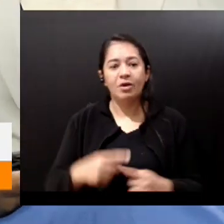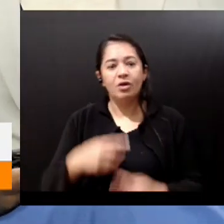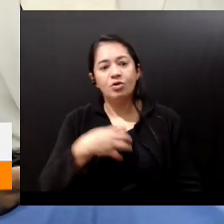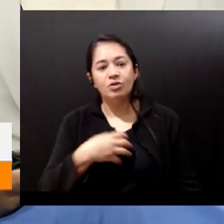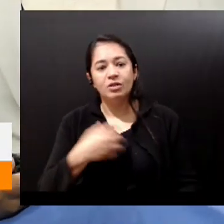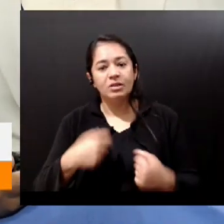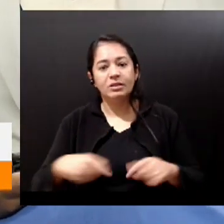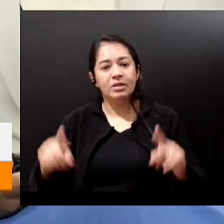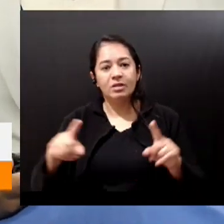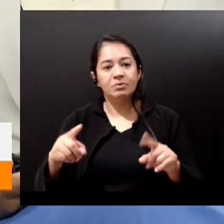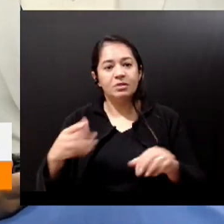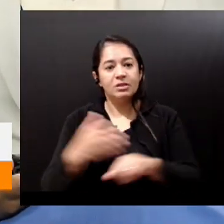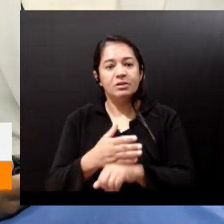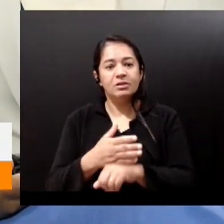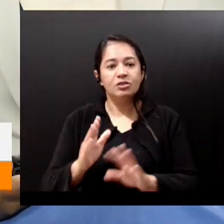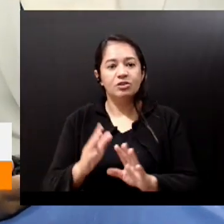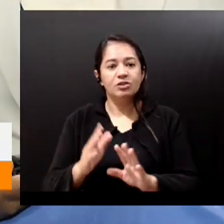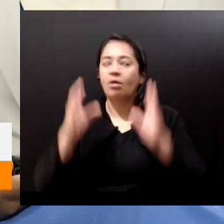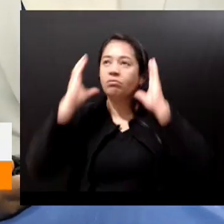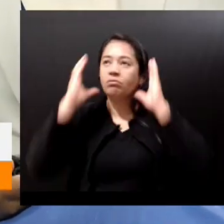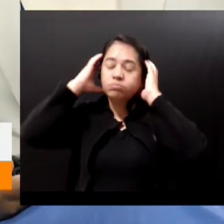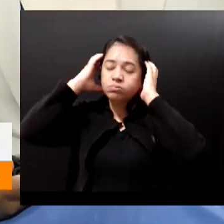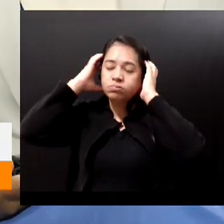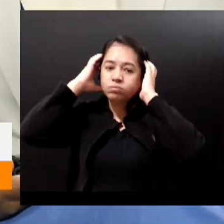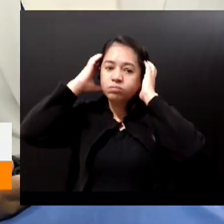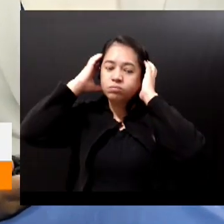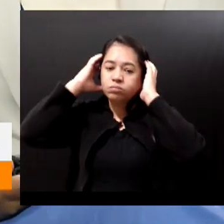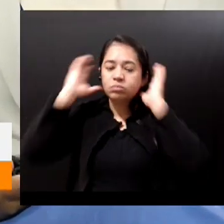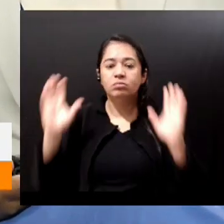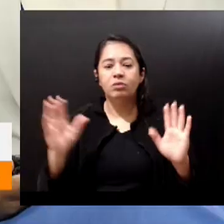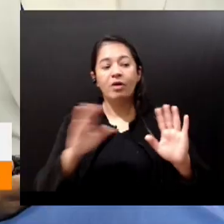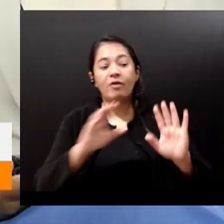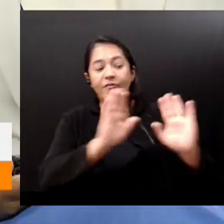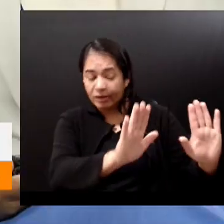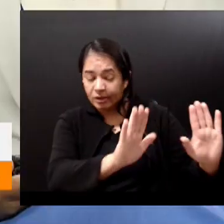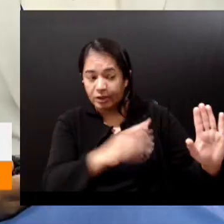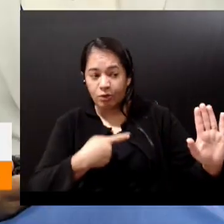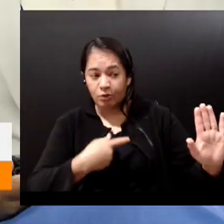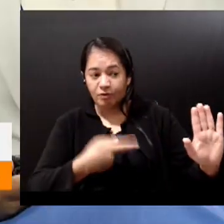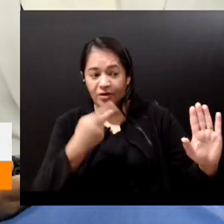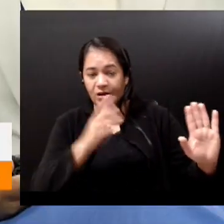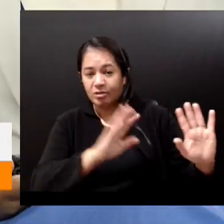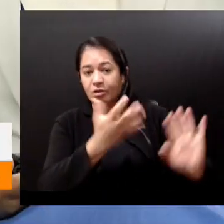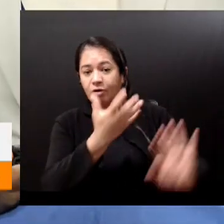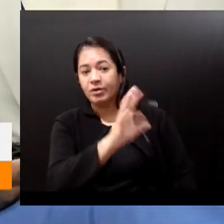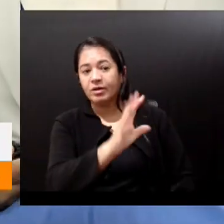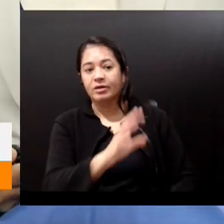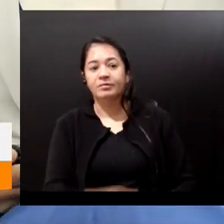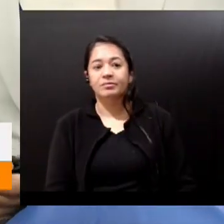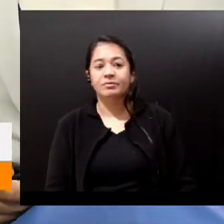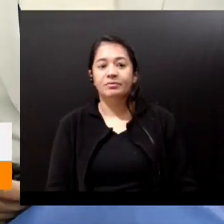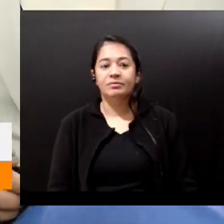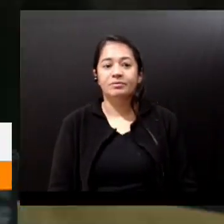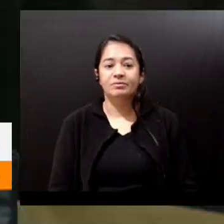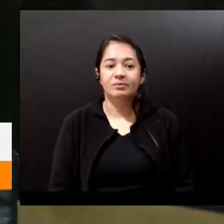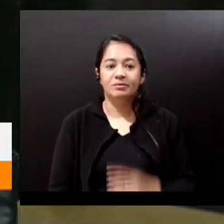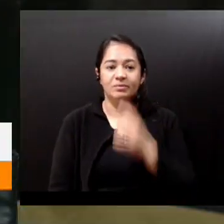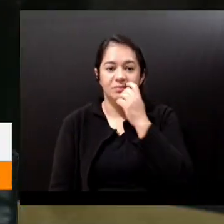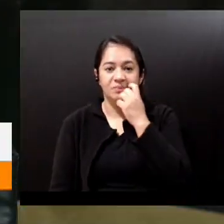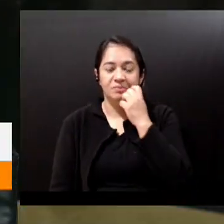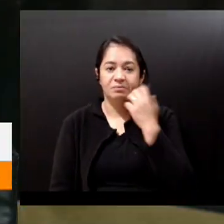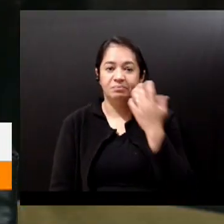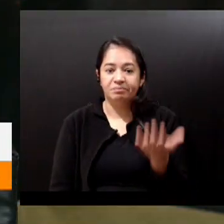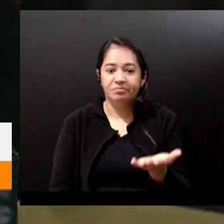bota o fone e não fale mais comigo. Então, o fone acaba sendo uma forma de etiqueta, de fale ou não fale comigo. Então, aí, vamos